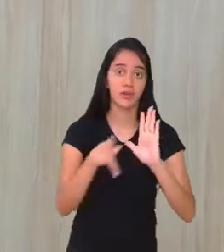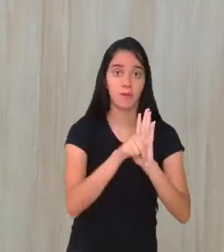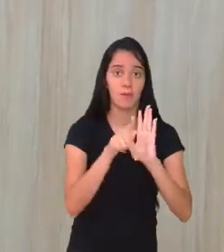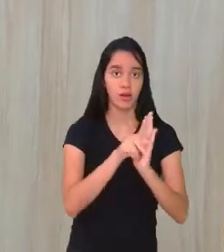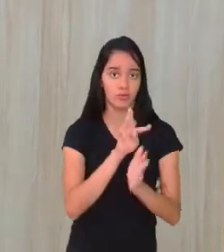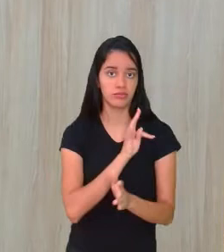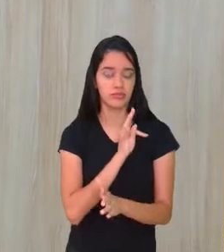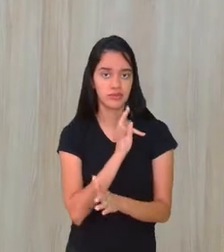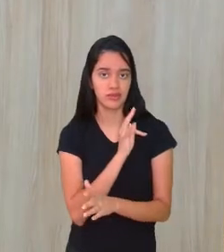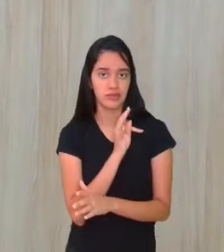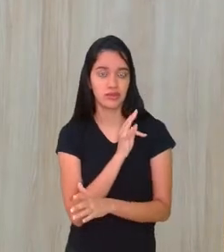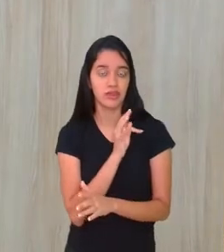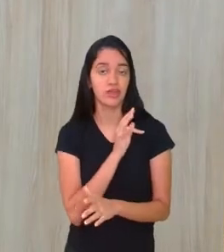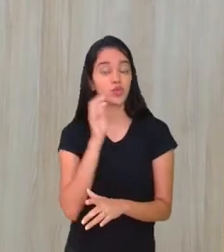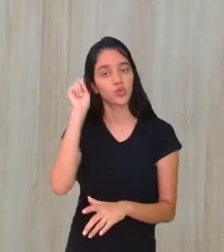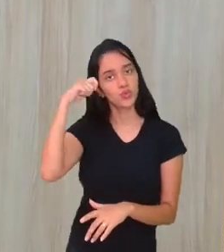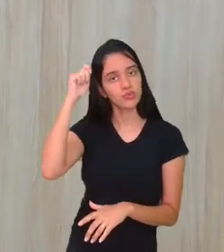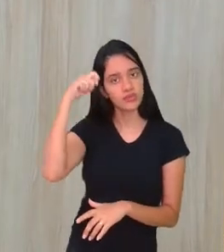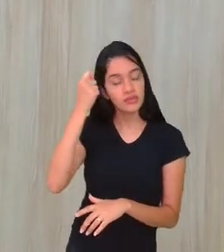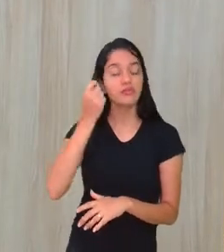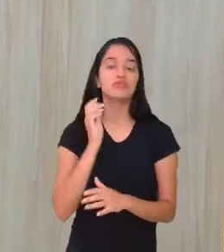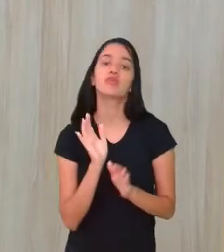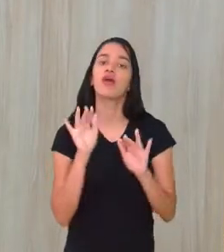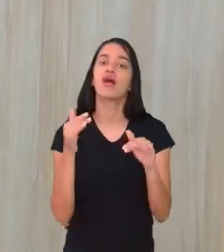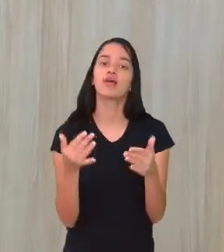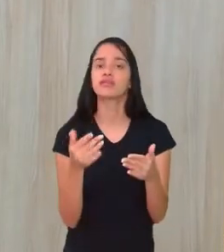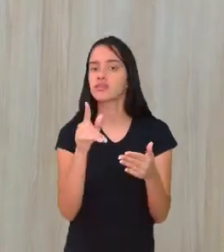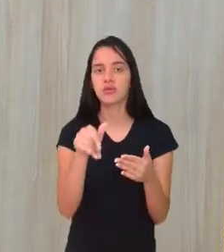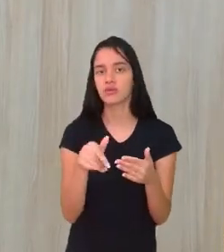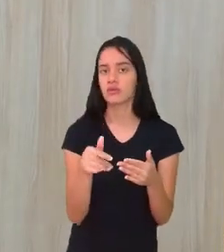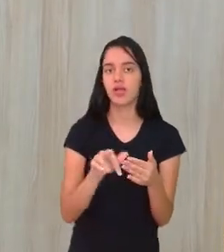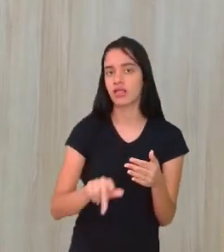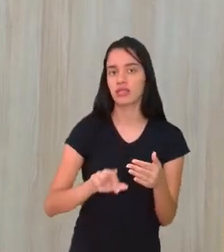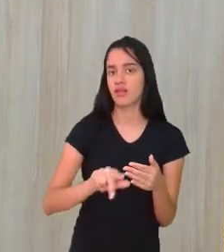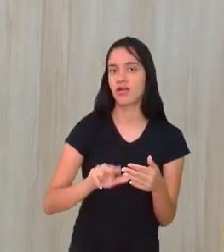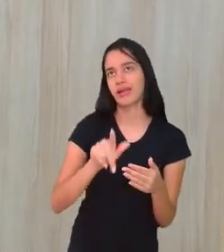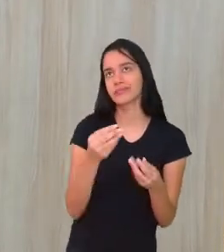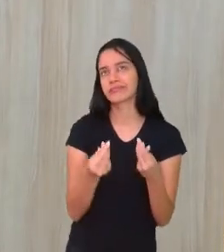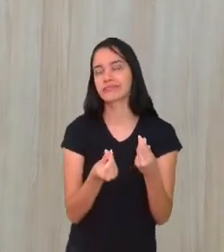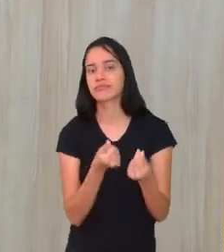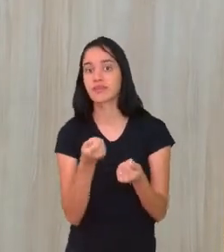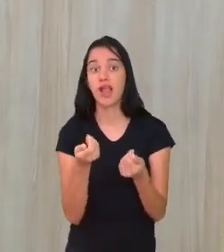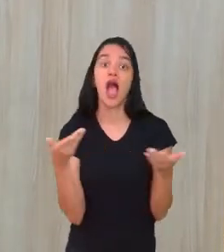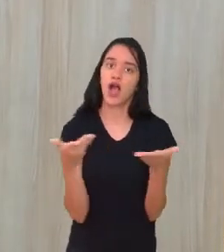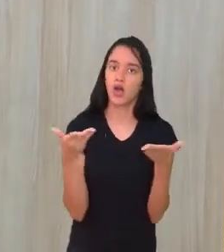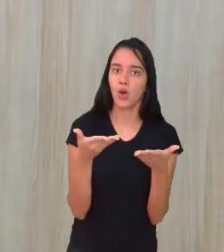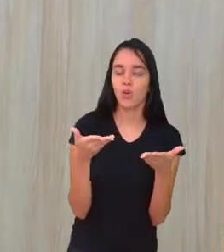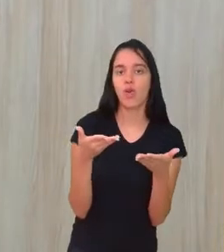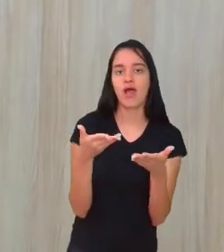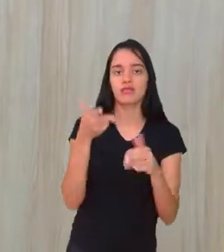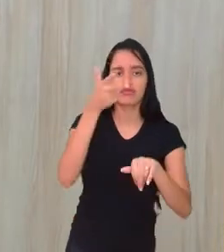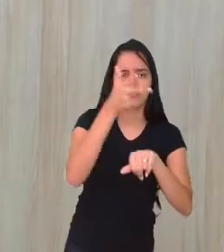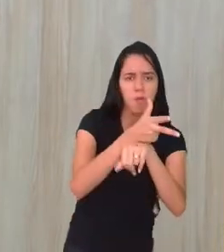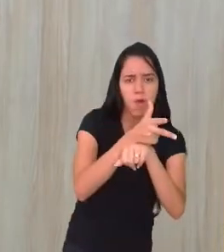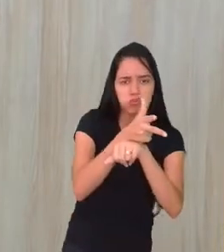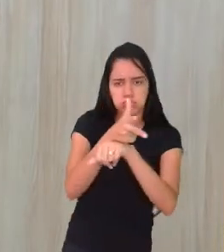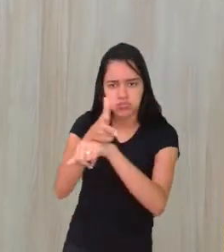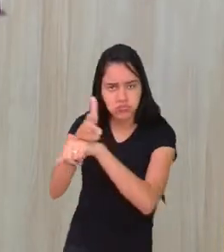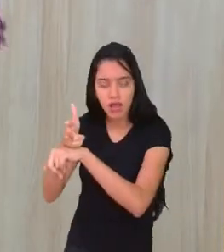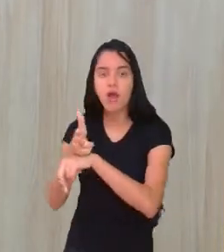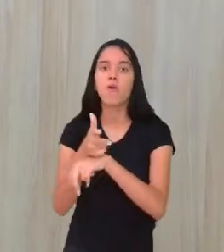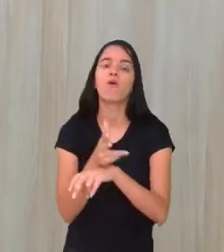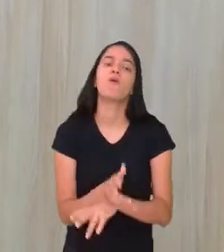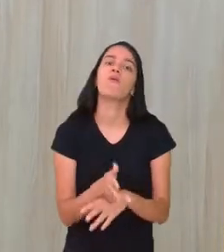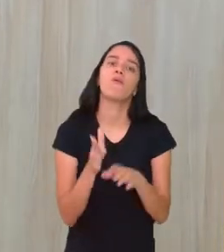técnicas de vídeo. Então, ele já não é... agora, se você filmar uma apresentação, é teatro de